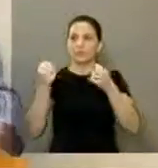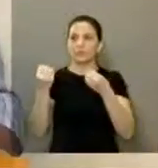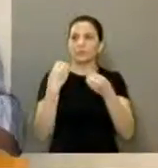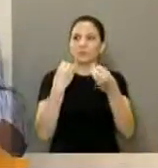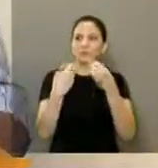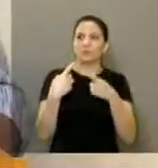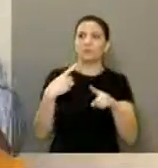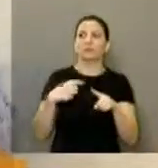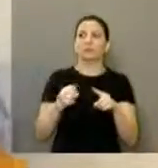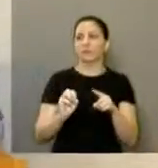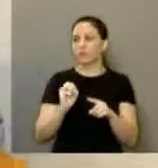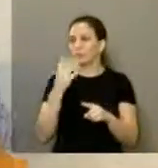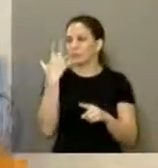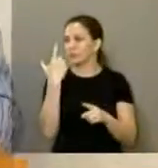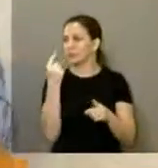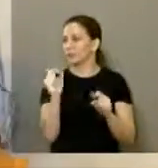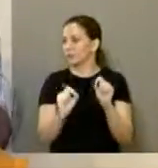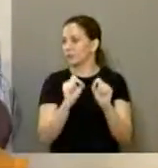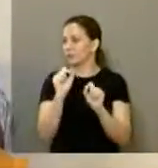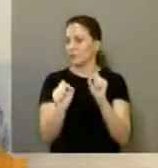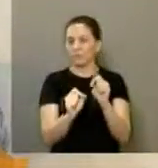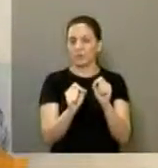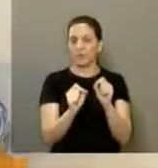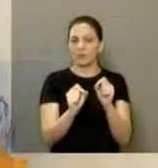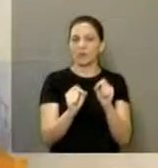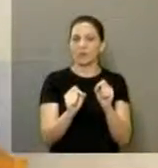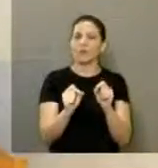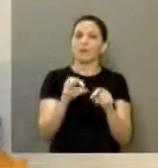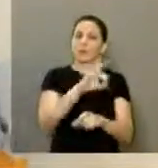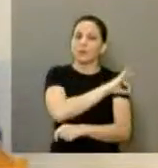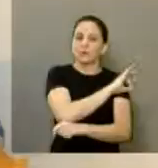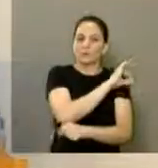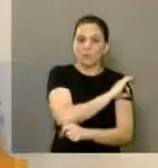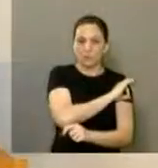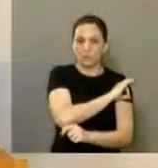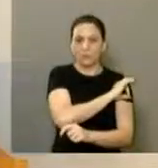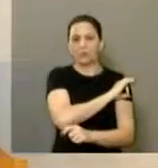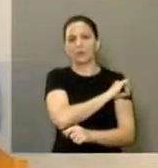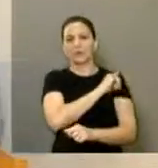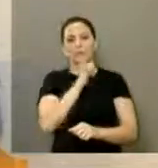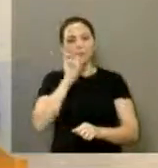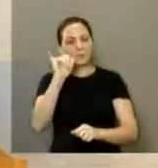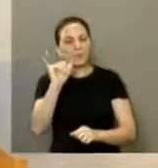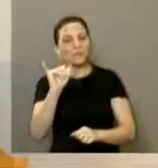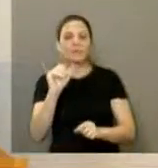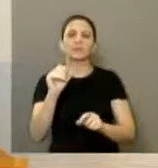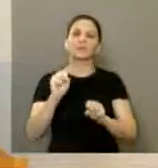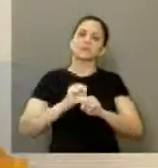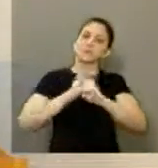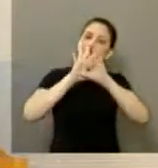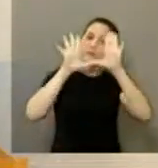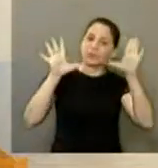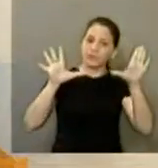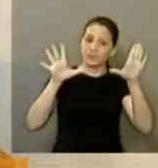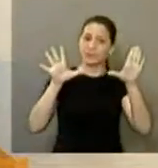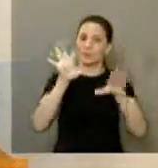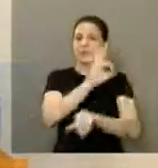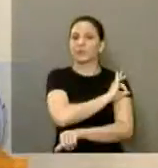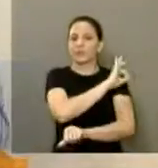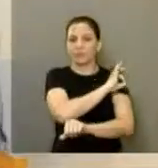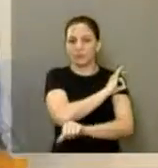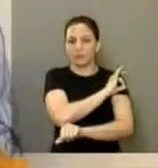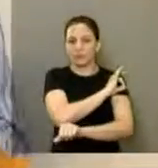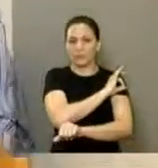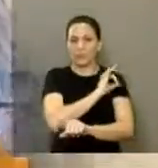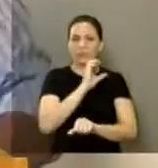estava acontecendo. E a prefeitura vai para a imprensa, depois disso, com alguns esclarecimentos, nota da prefeitura sobre a